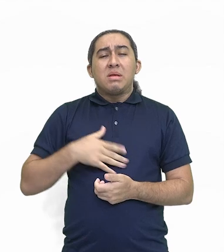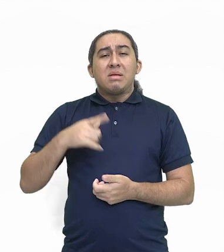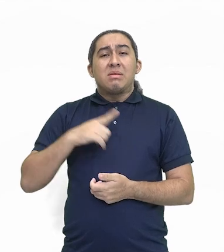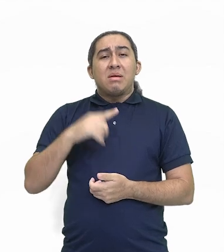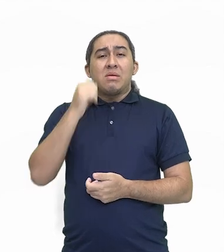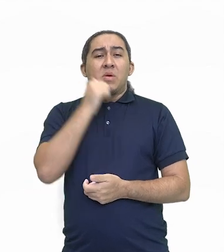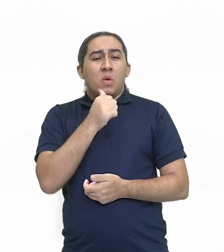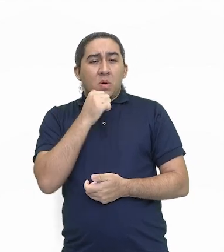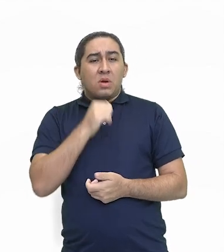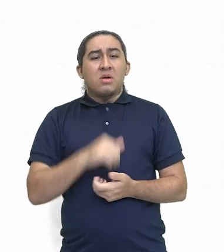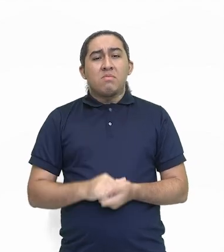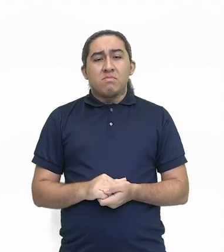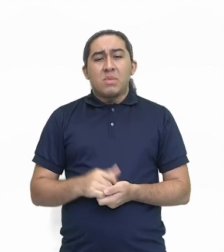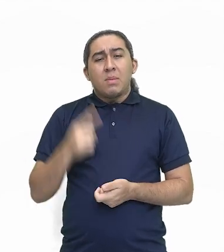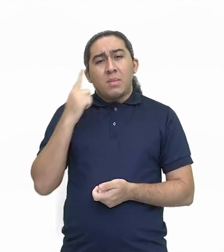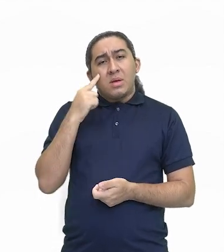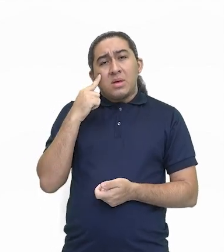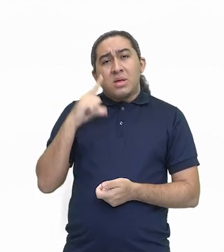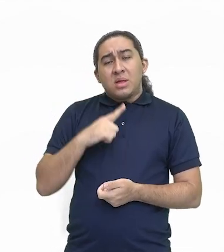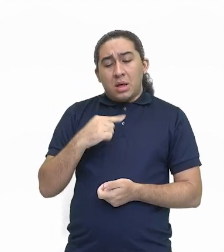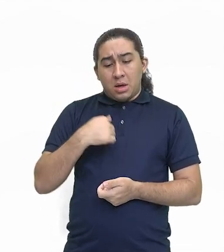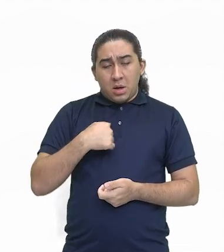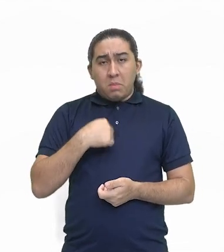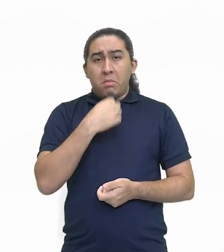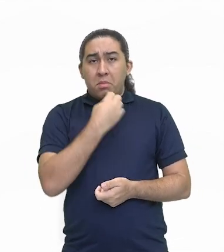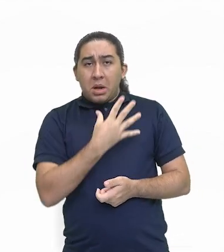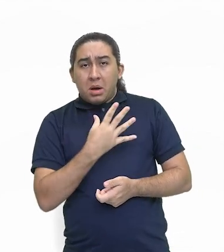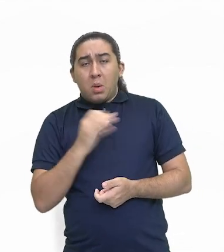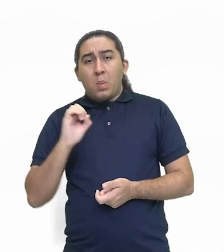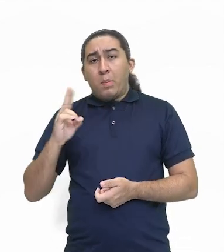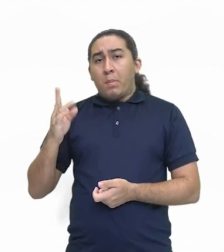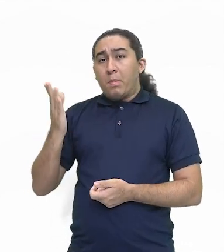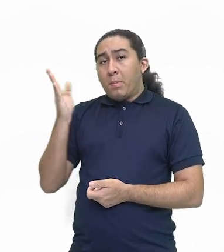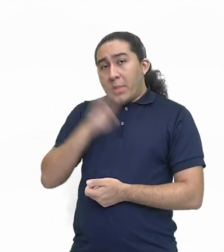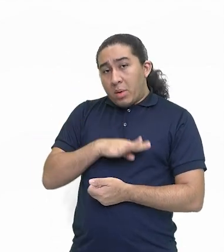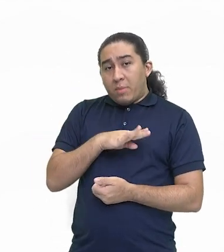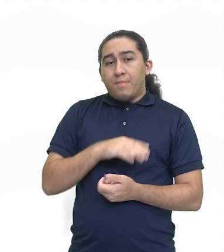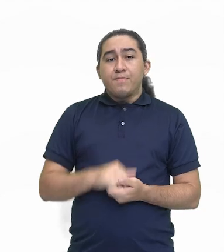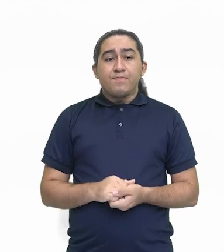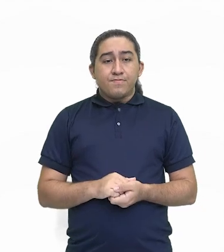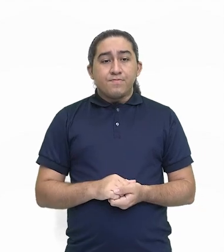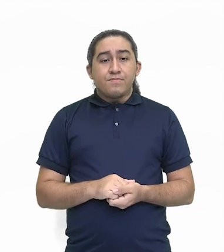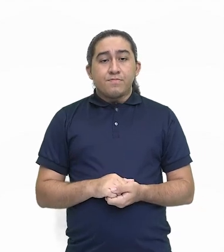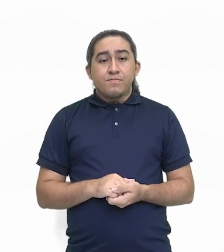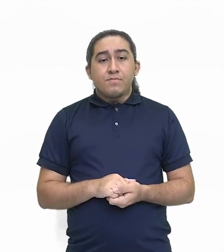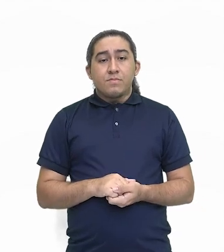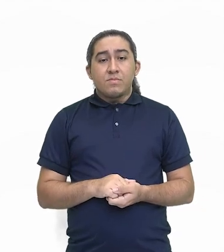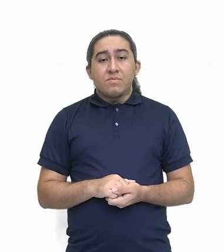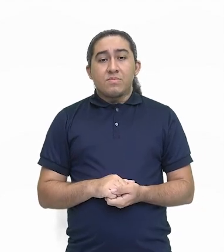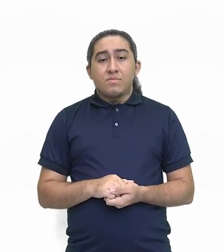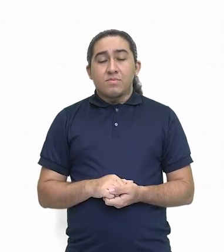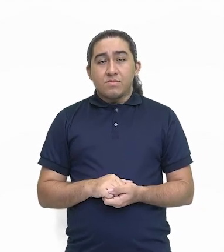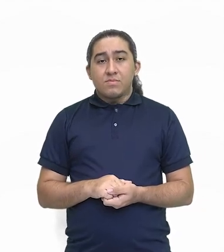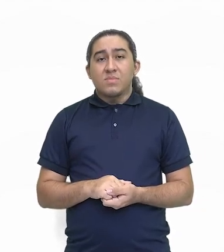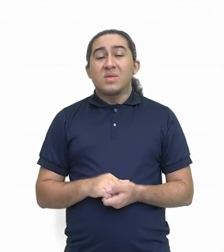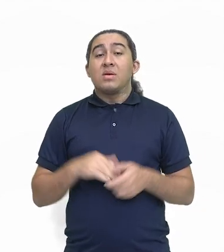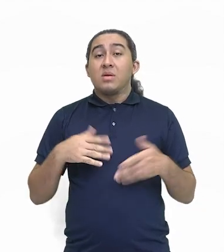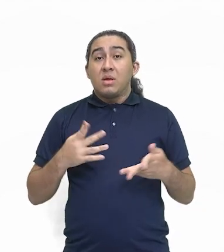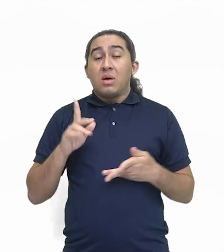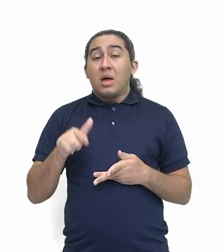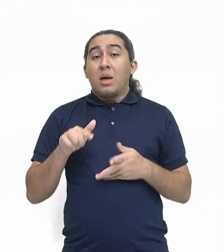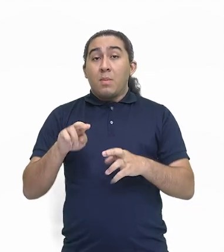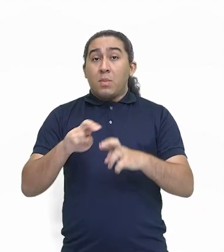de mal por bem. Que vos quis e que é